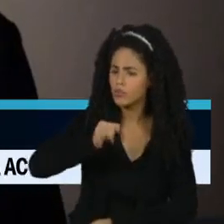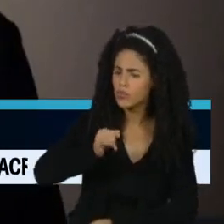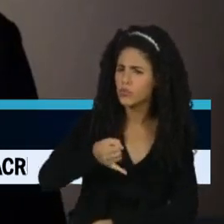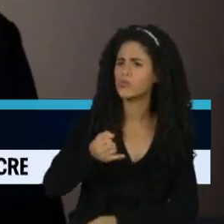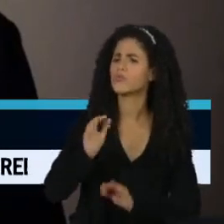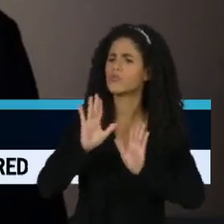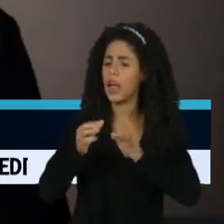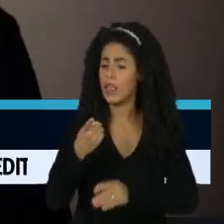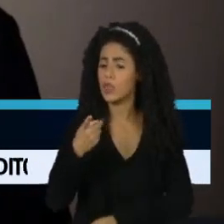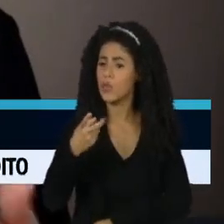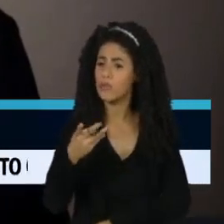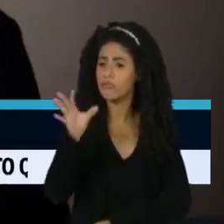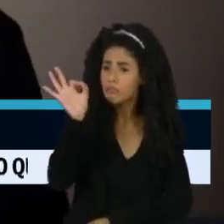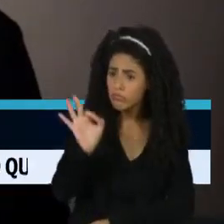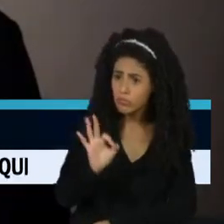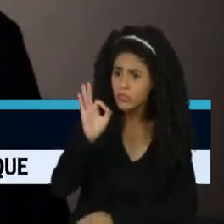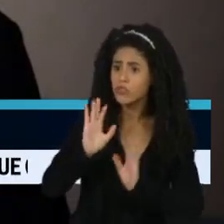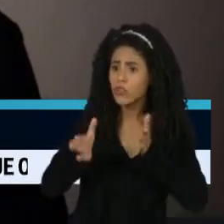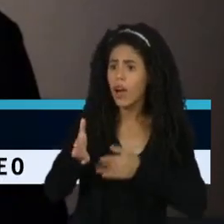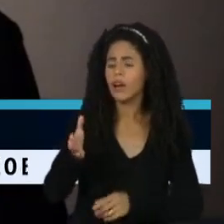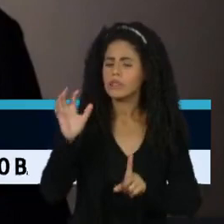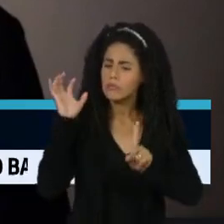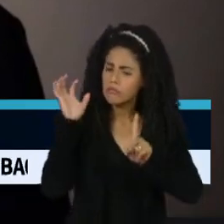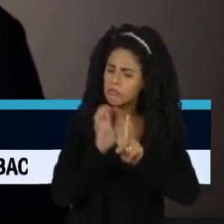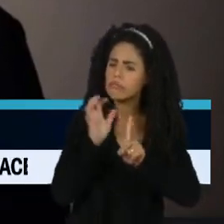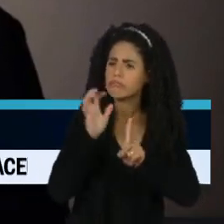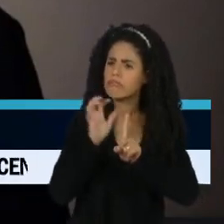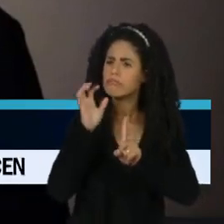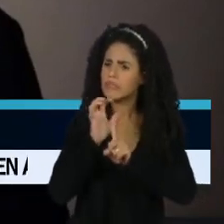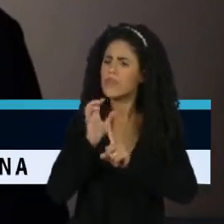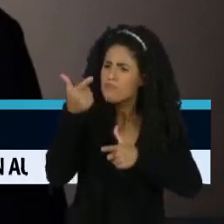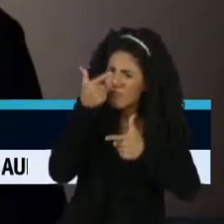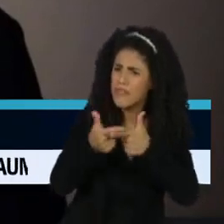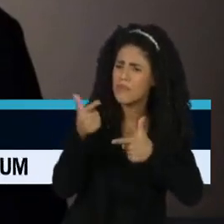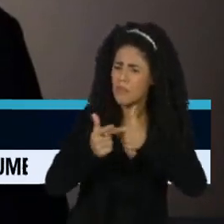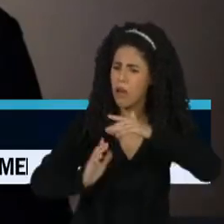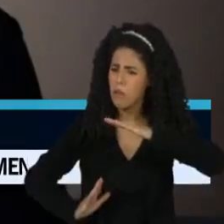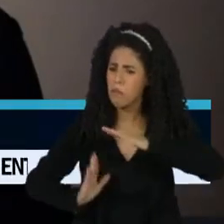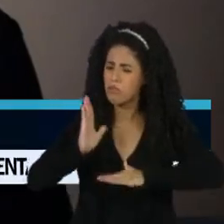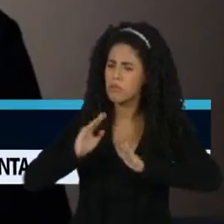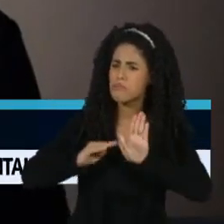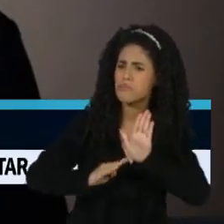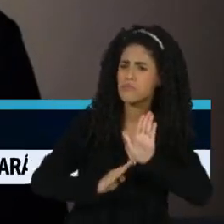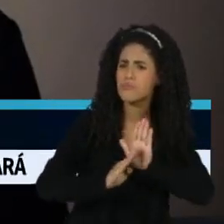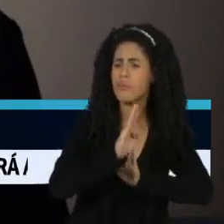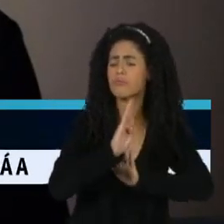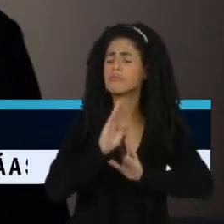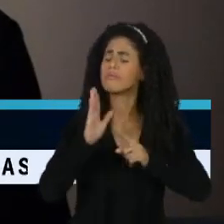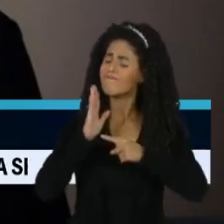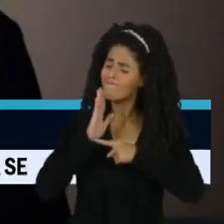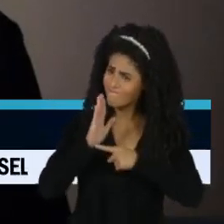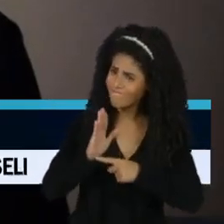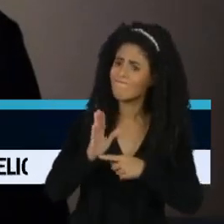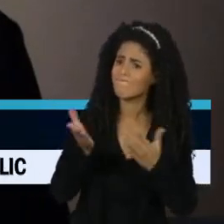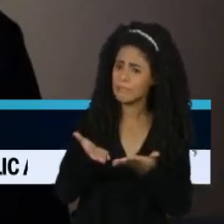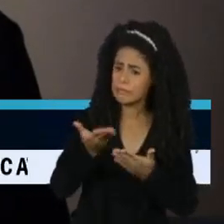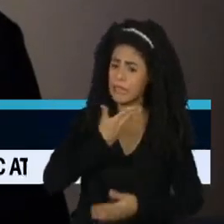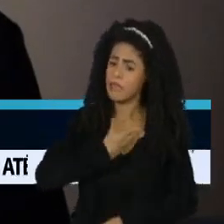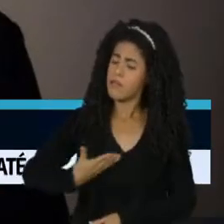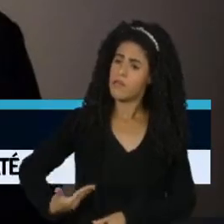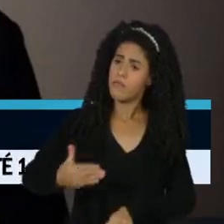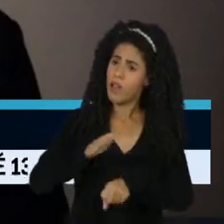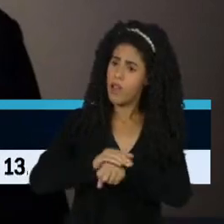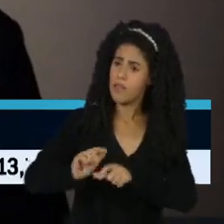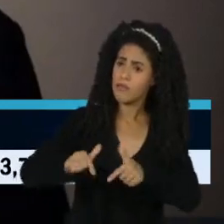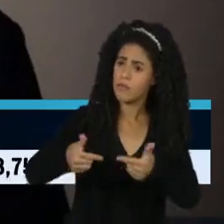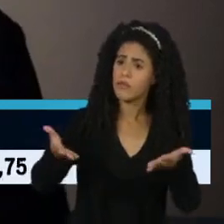mais de 12%, isso afeta o crescimento. Então, depende diretamente do comportamento do governo, da política